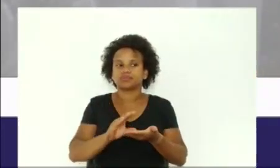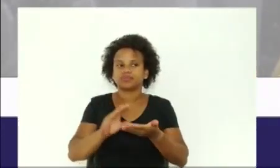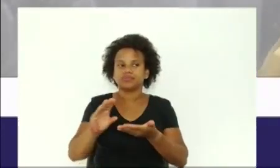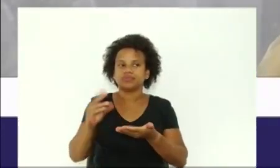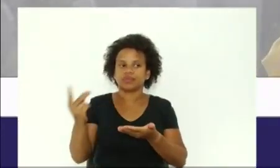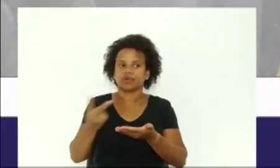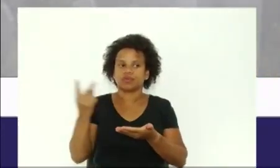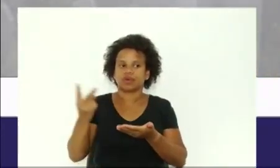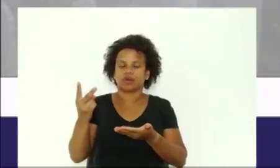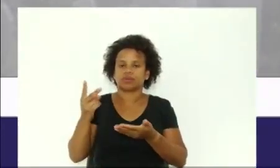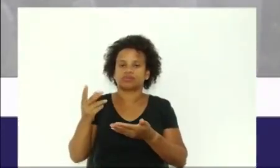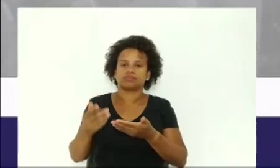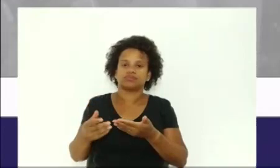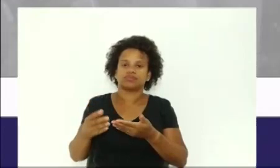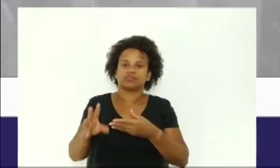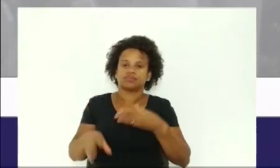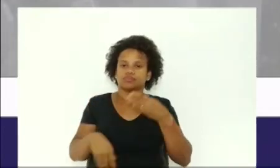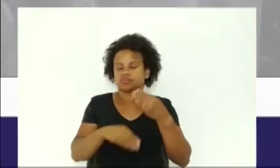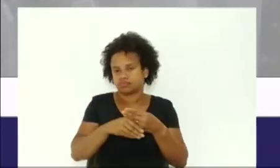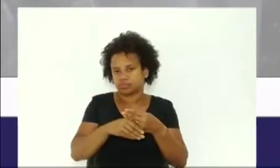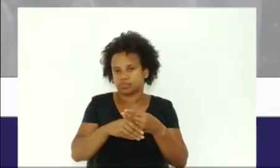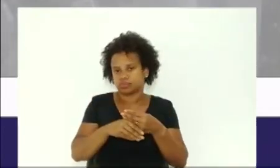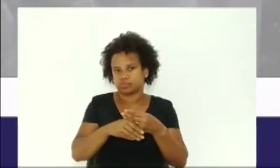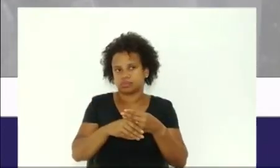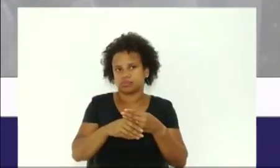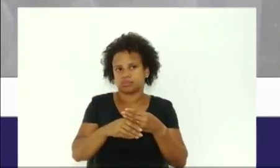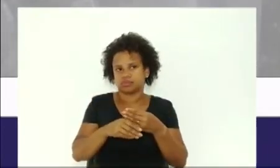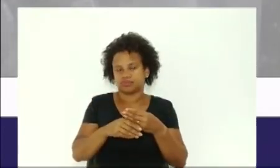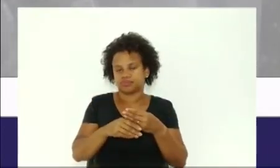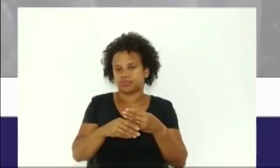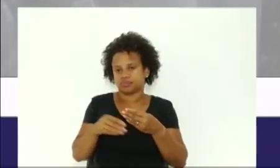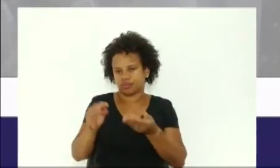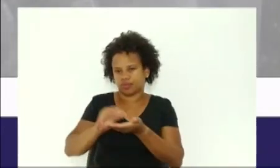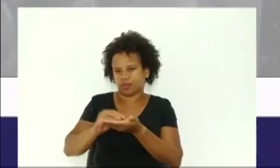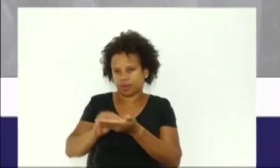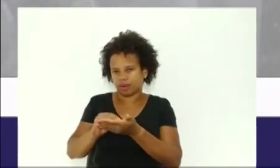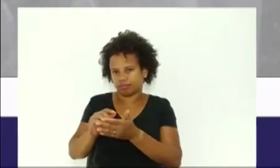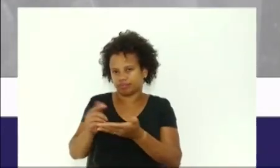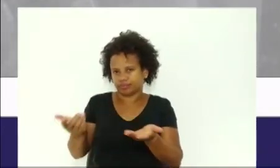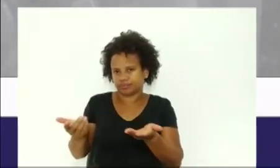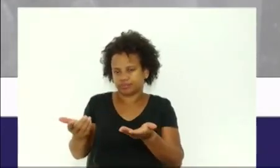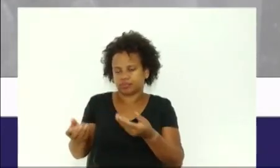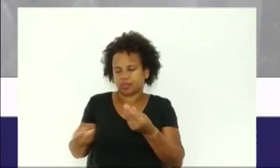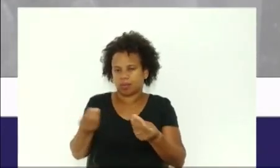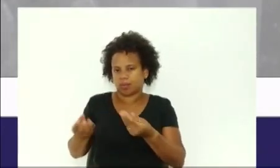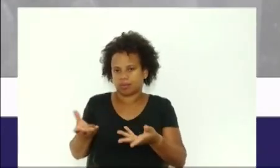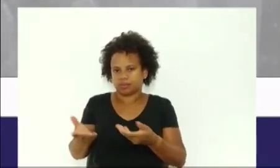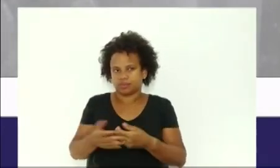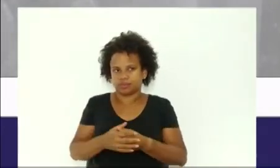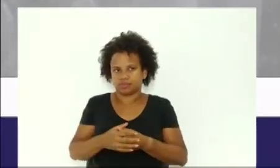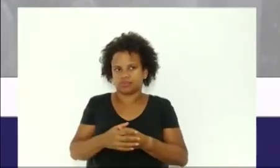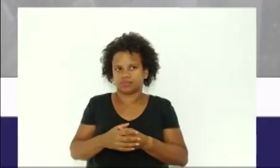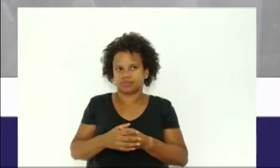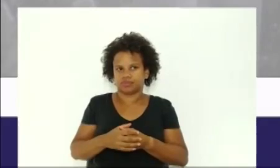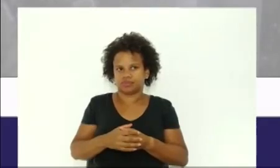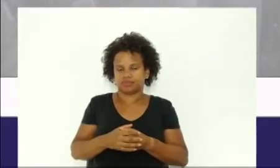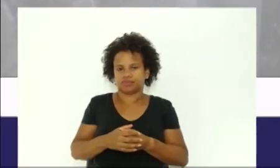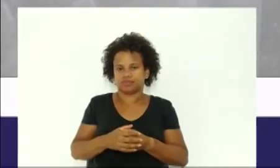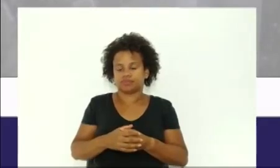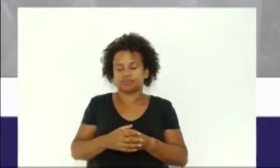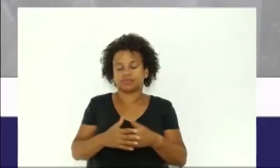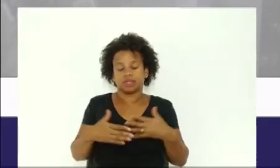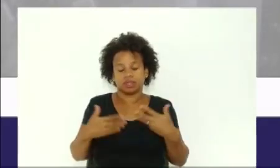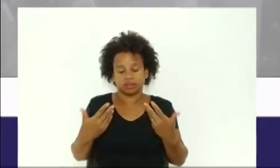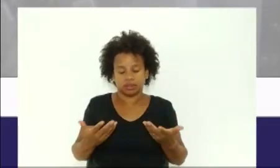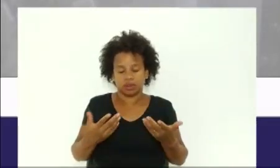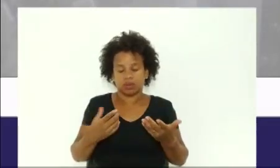suprir, vamos dizer assim, o buraco que vai faltar para suprir essa receita. Então, essas foram as